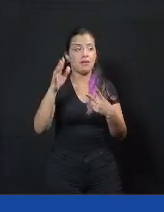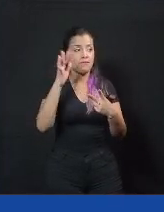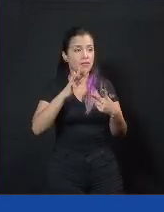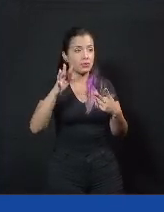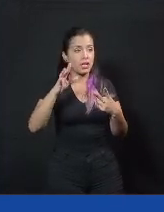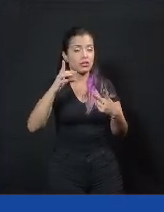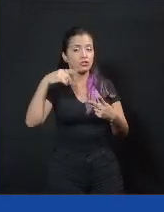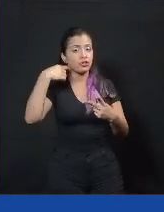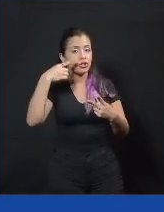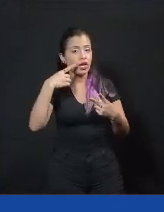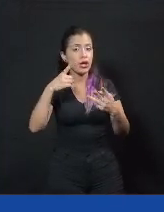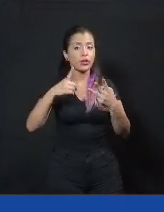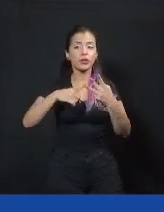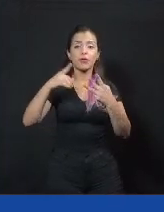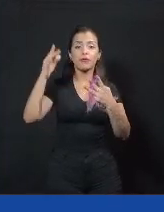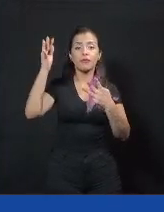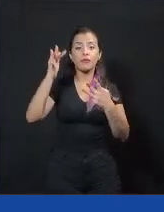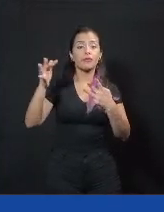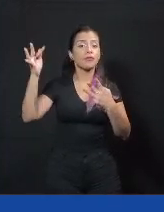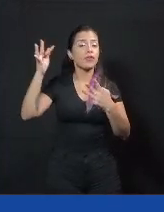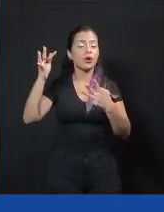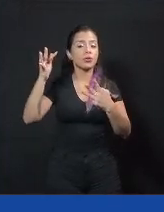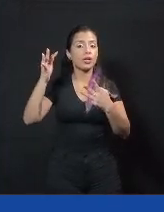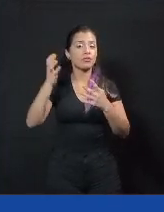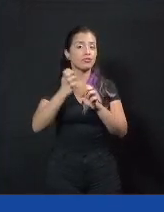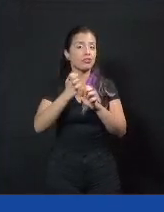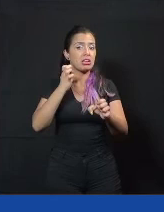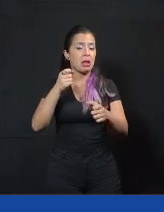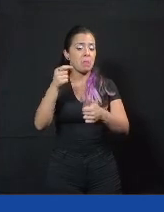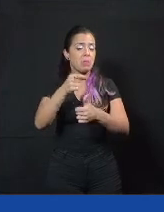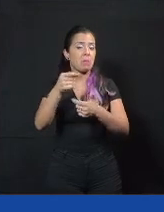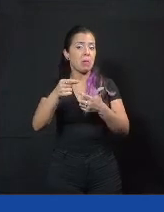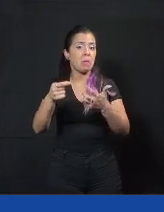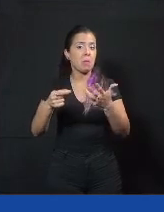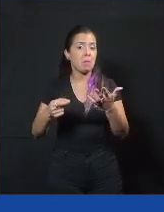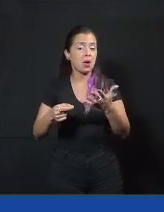engenharia, de onde saíram as principais elites, né? Os principais